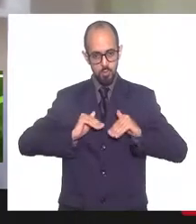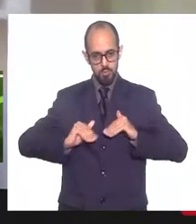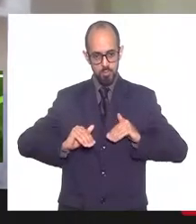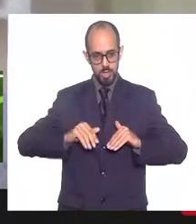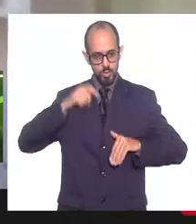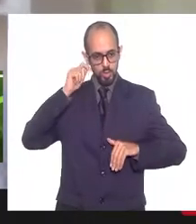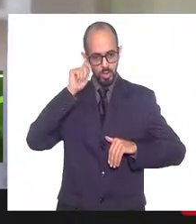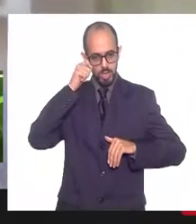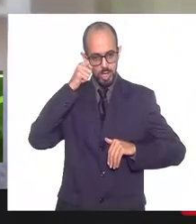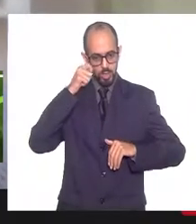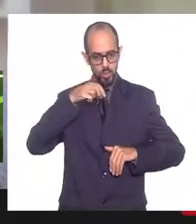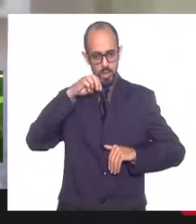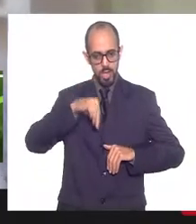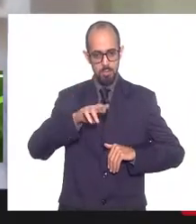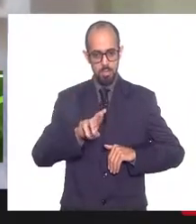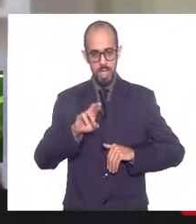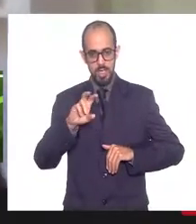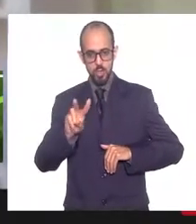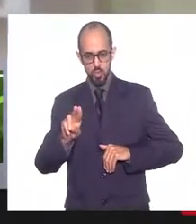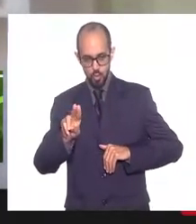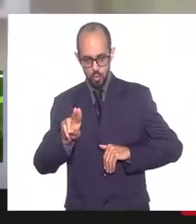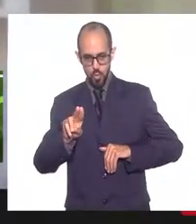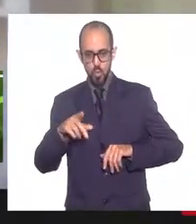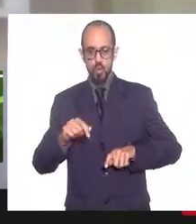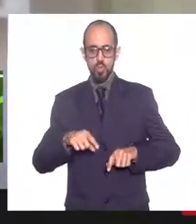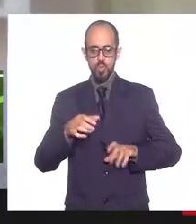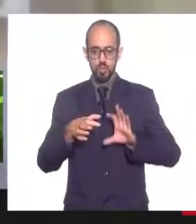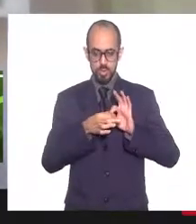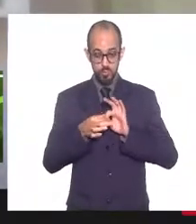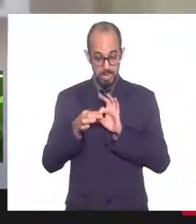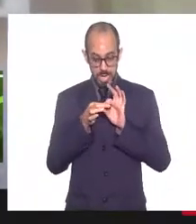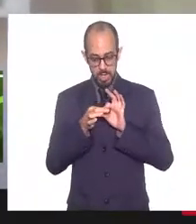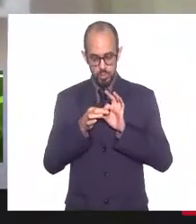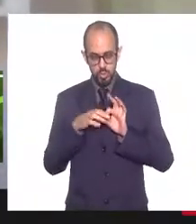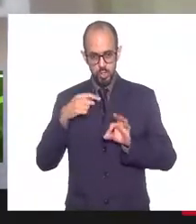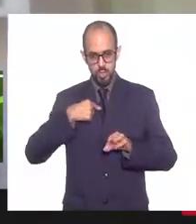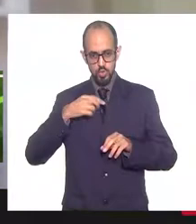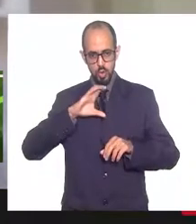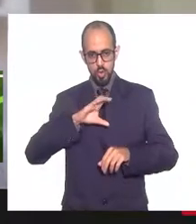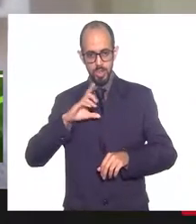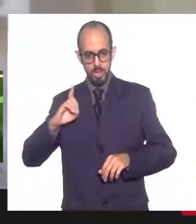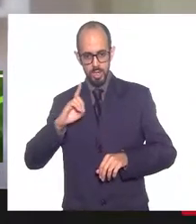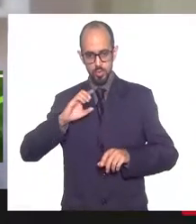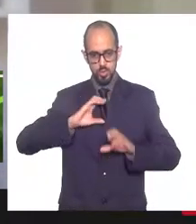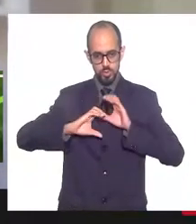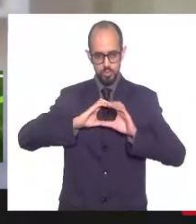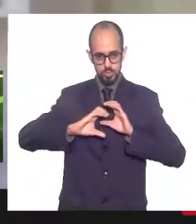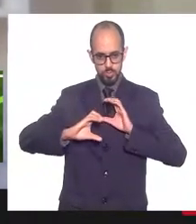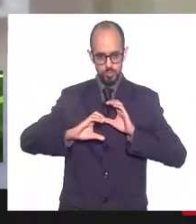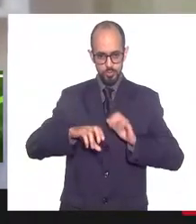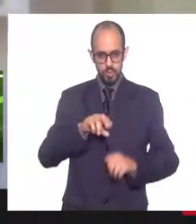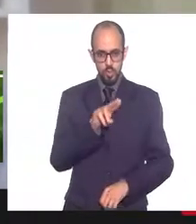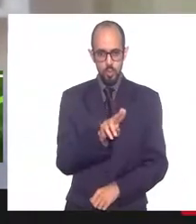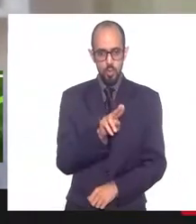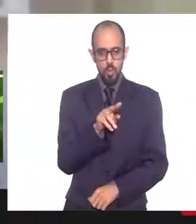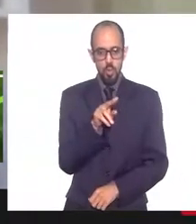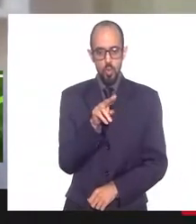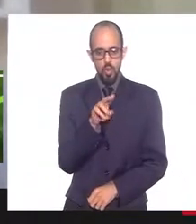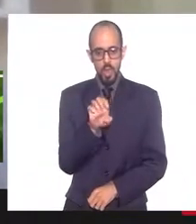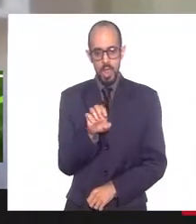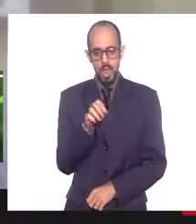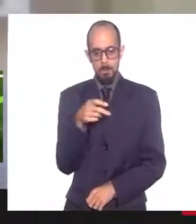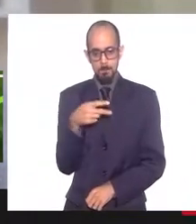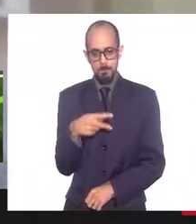MNU, ao qual eu estou coordenadora de comunicação, ao IPCN, Instituto de Pesquisa das